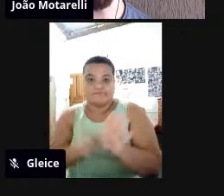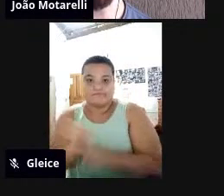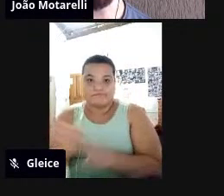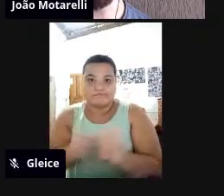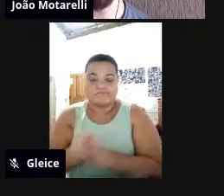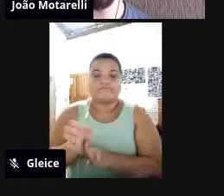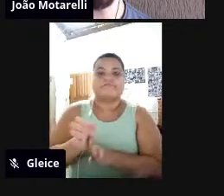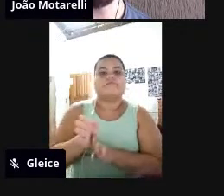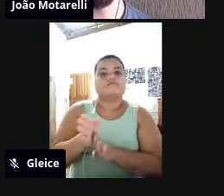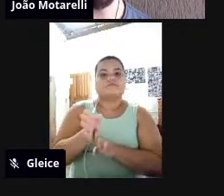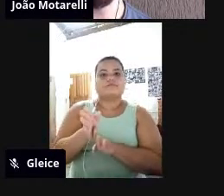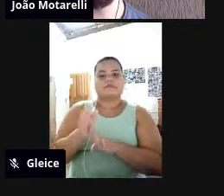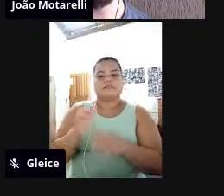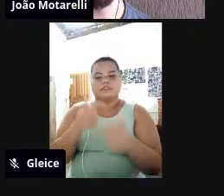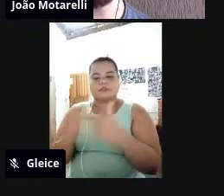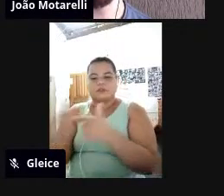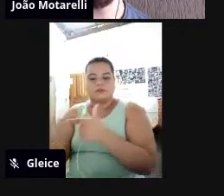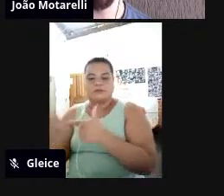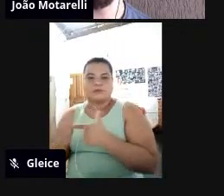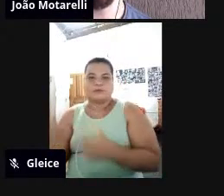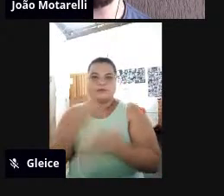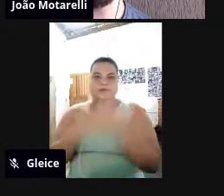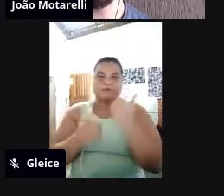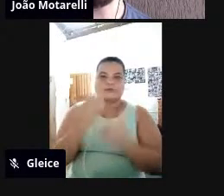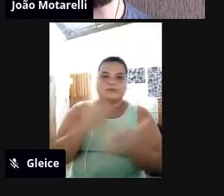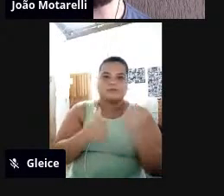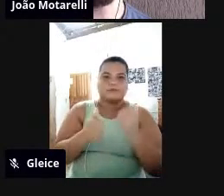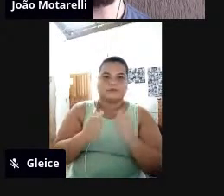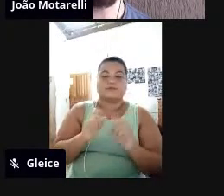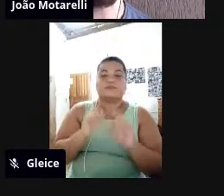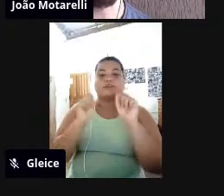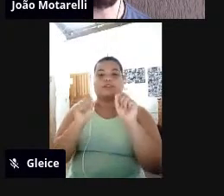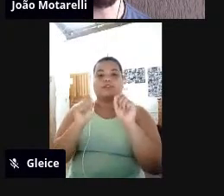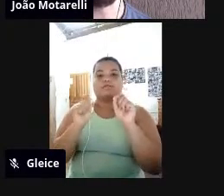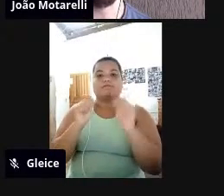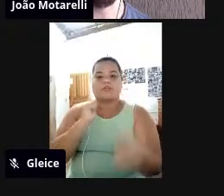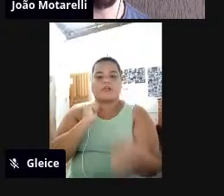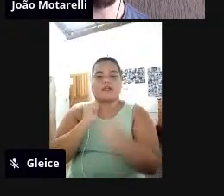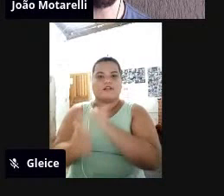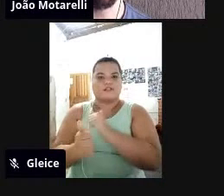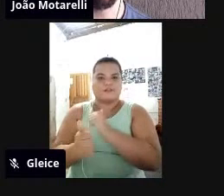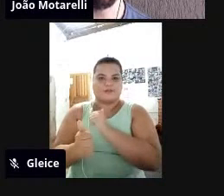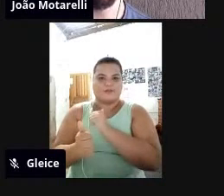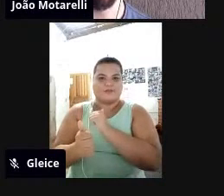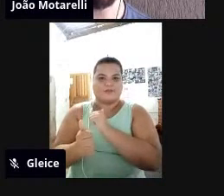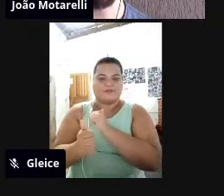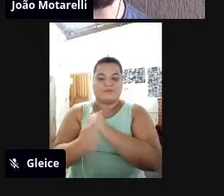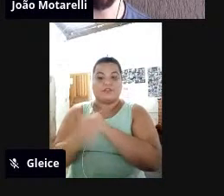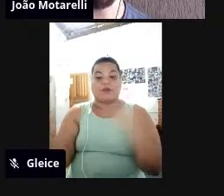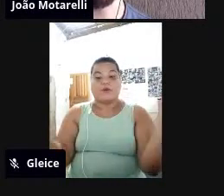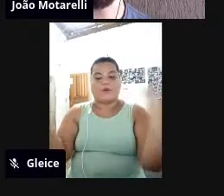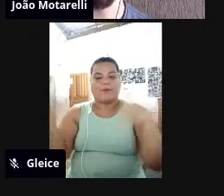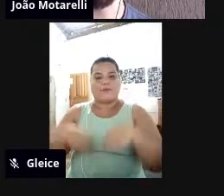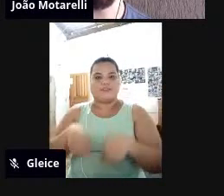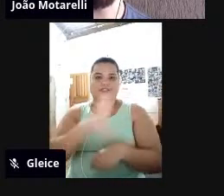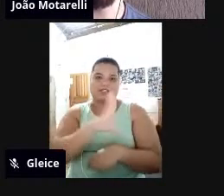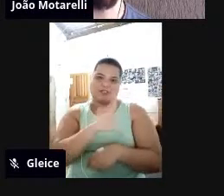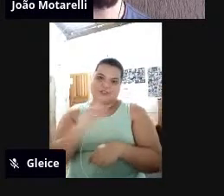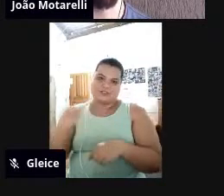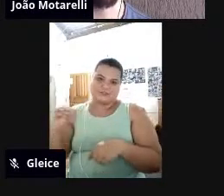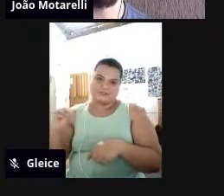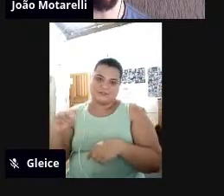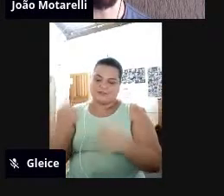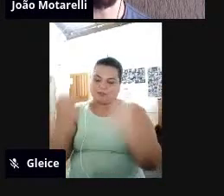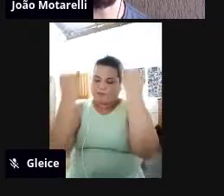essas desordens alimentares são mais prováveis, em especial, em esportes onde os competidores são adolescentes e a magreza é considerada importante para